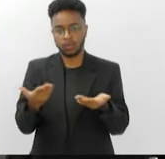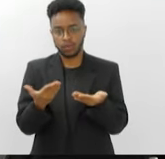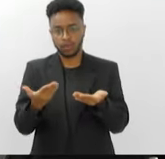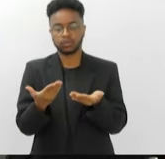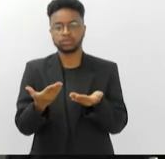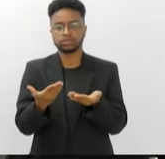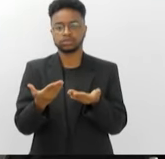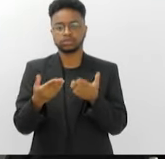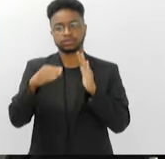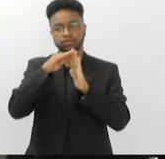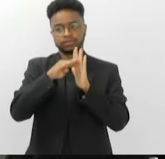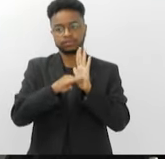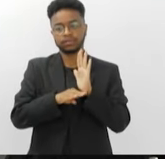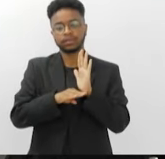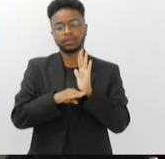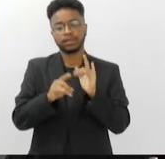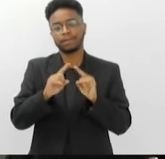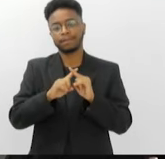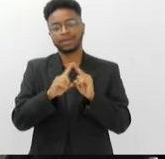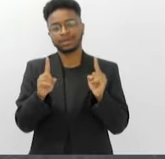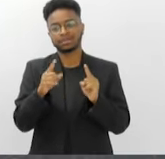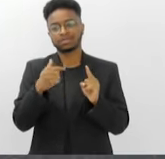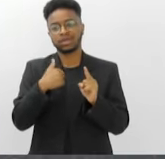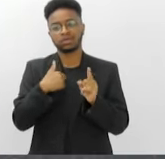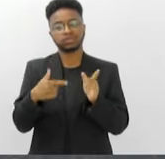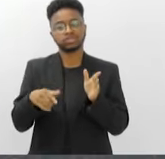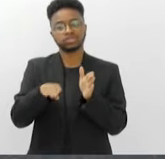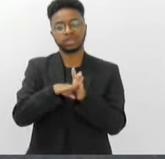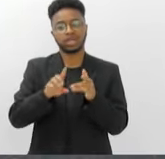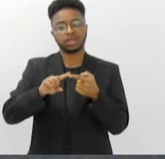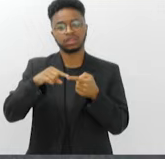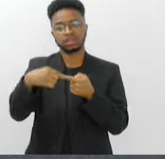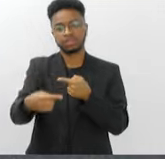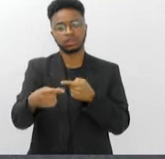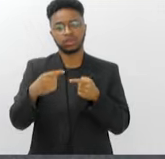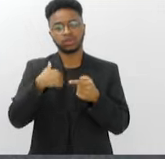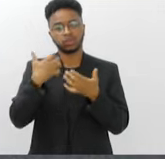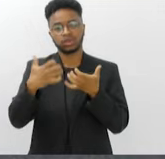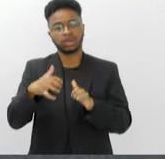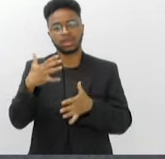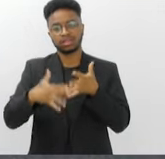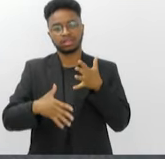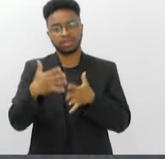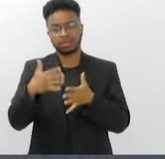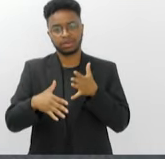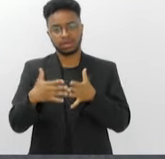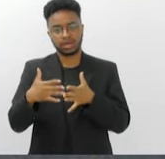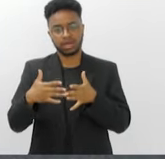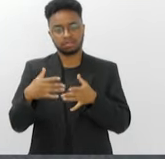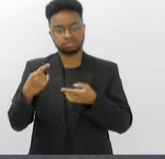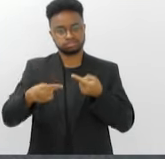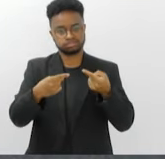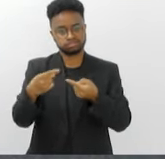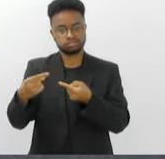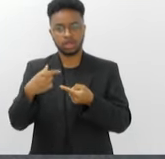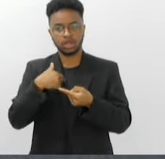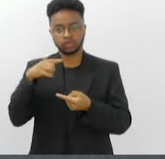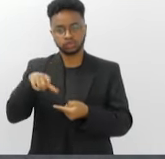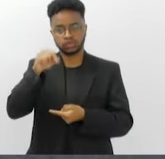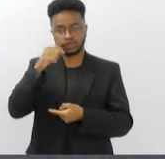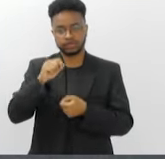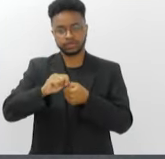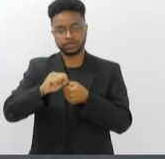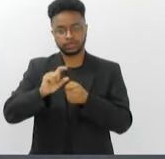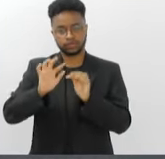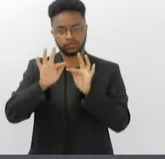na pauta e acabou que eu cheguei um pouco após e não quis atrapalhar o andamento do plenário, preferi fazer um expediente